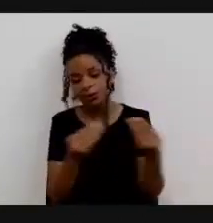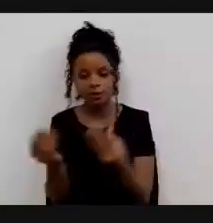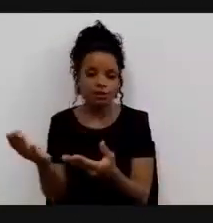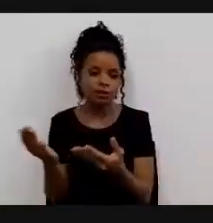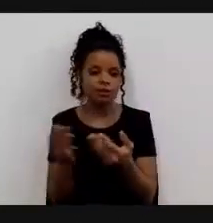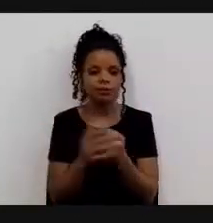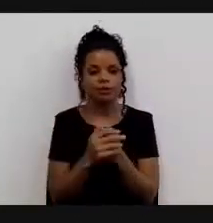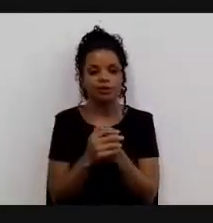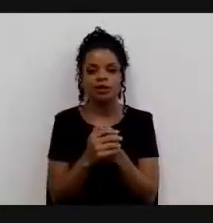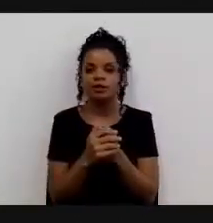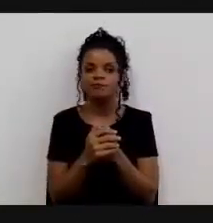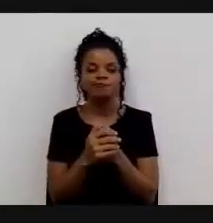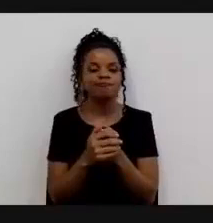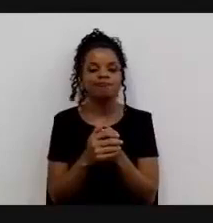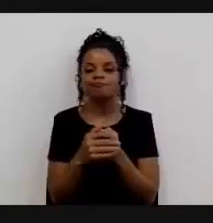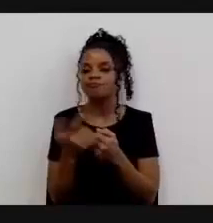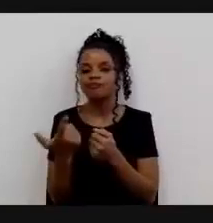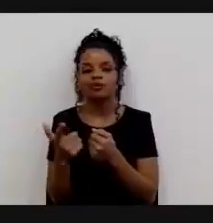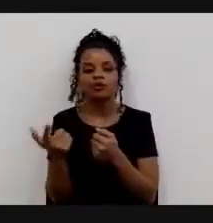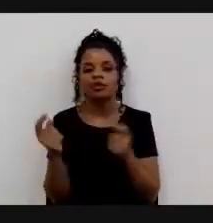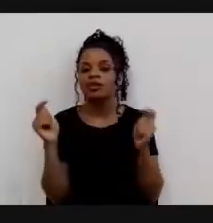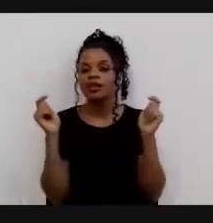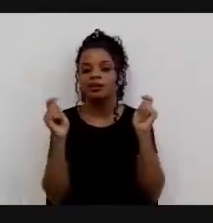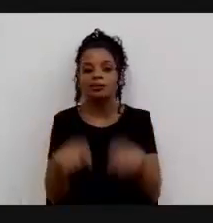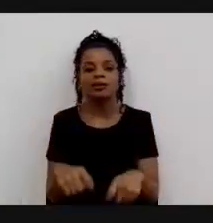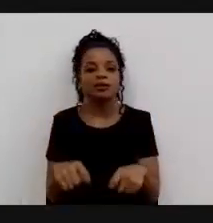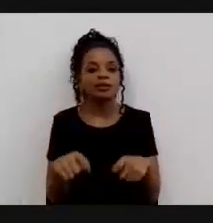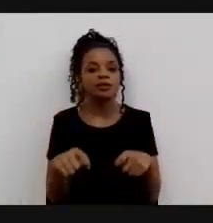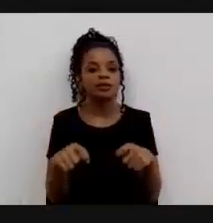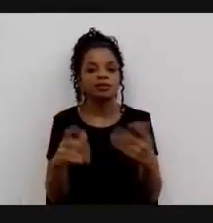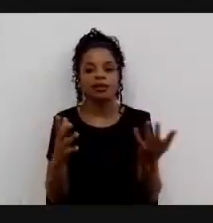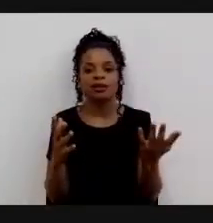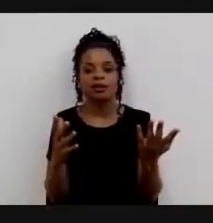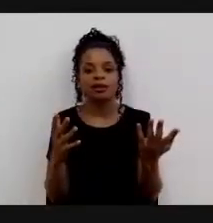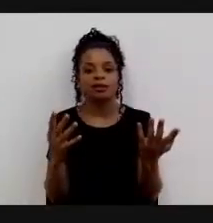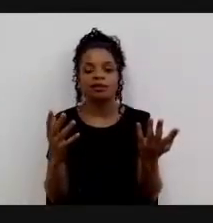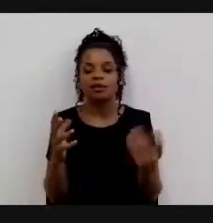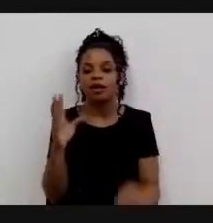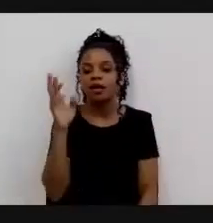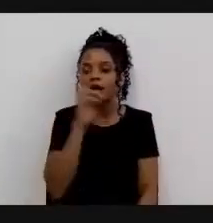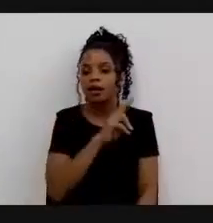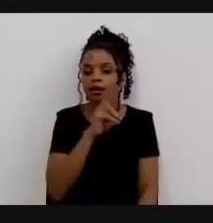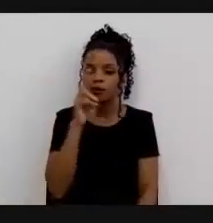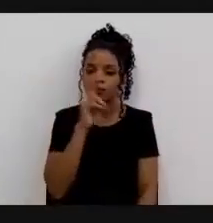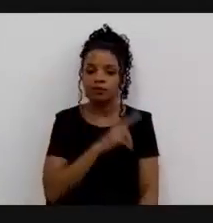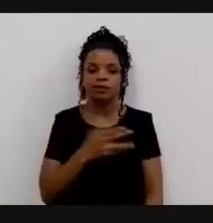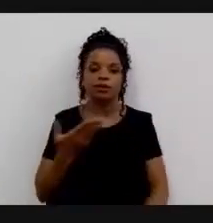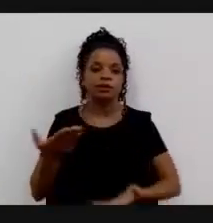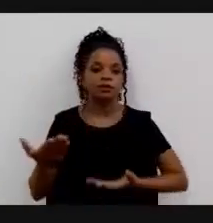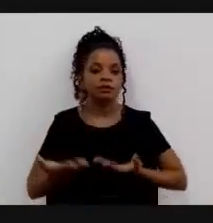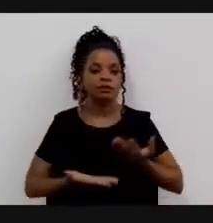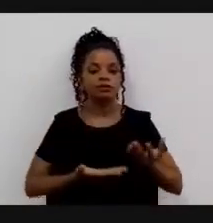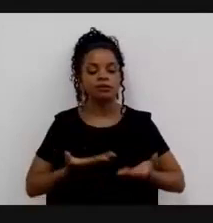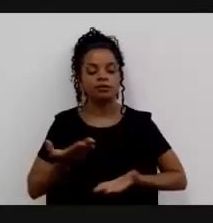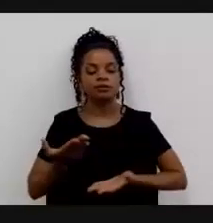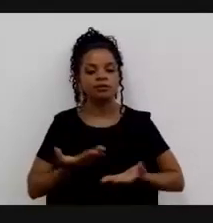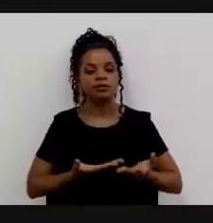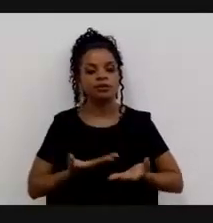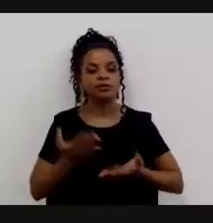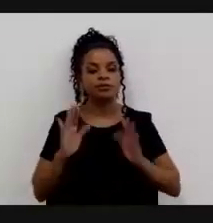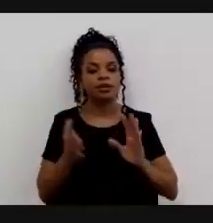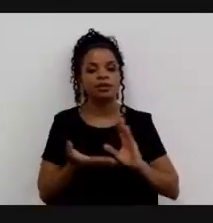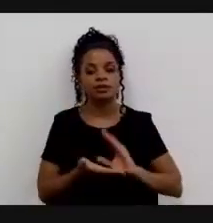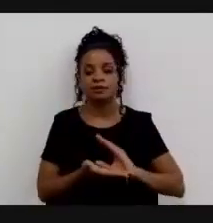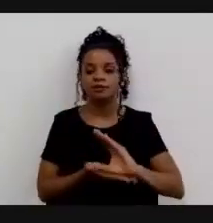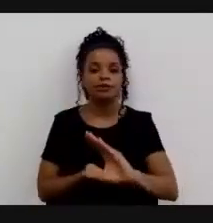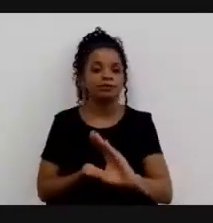Então, você não tinha capacidade de realmente tempestiva pela urgência de alguns serviços que deveriam ser prestados, alguns investimentos